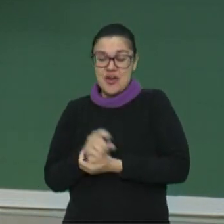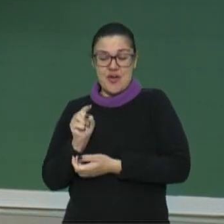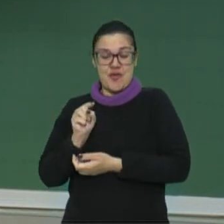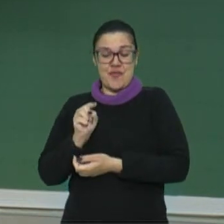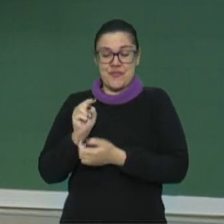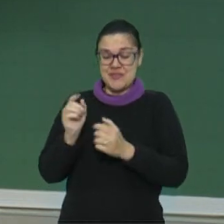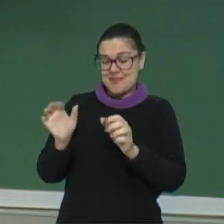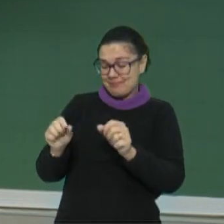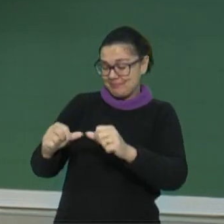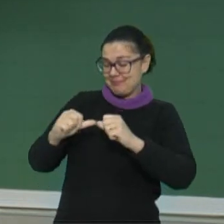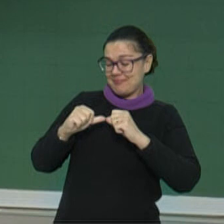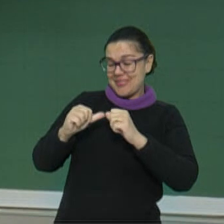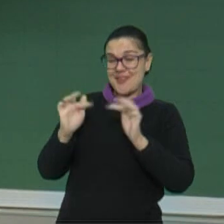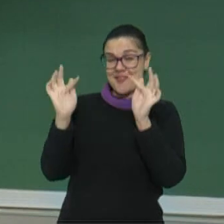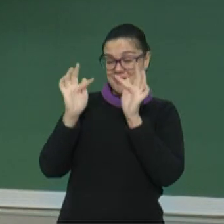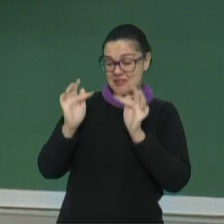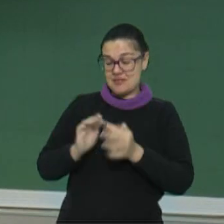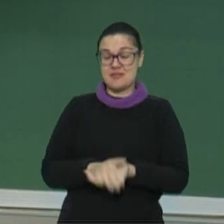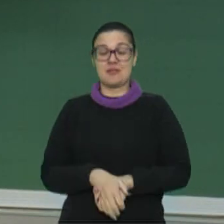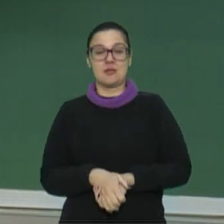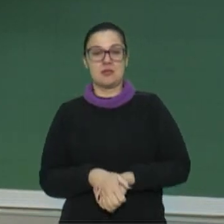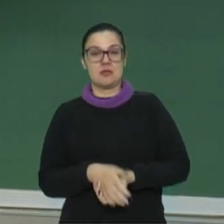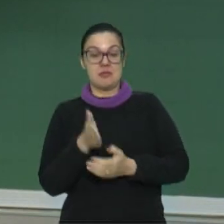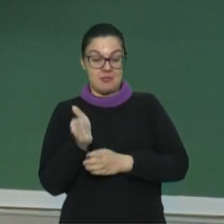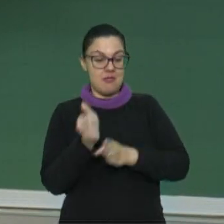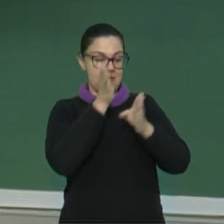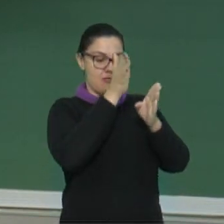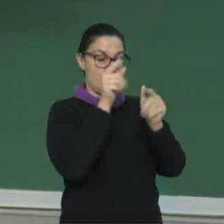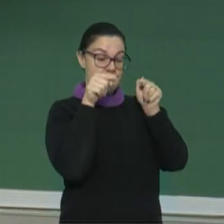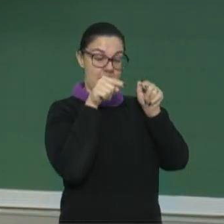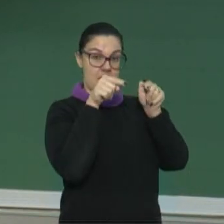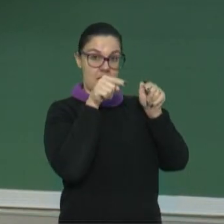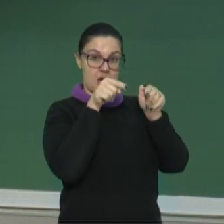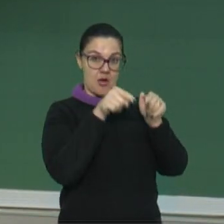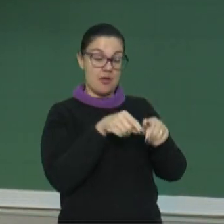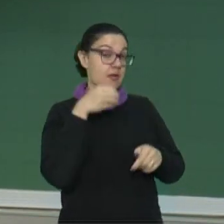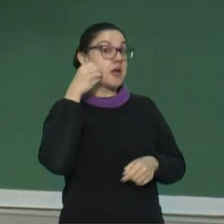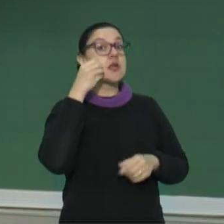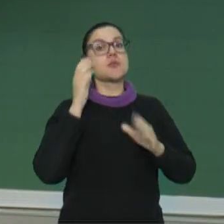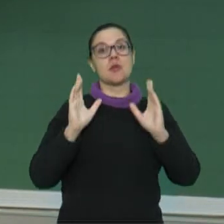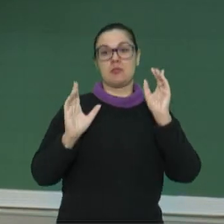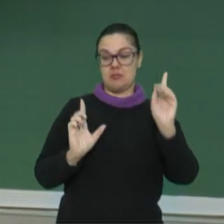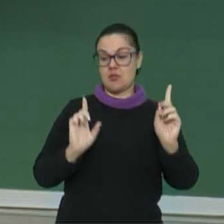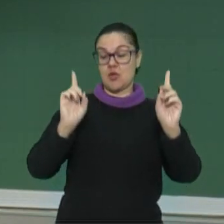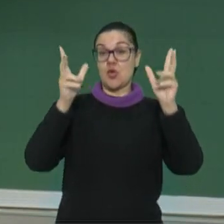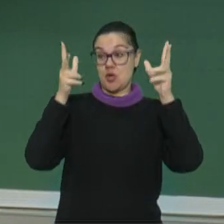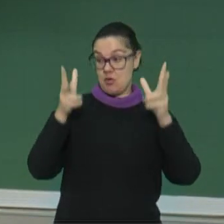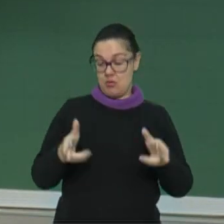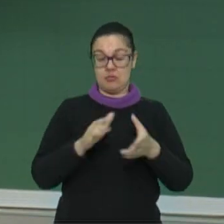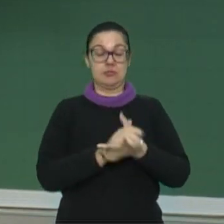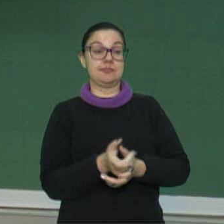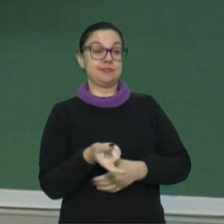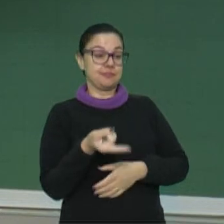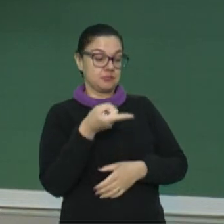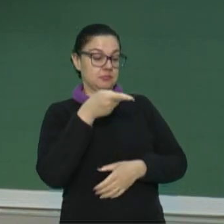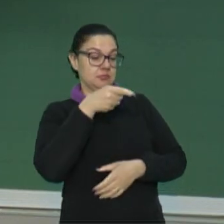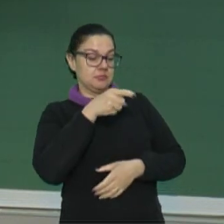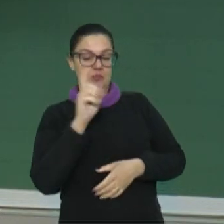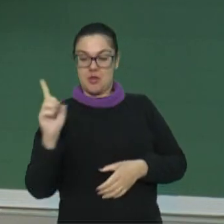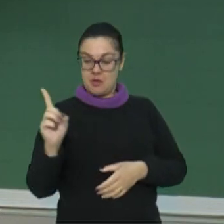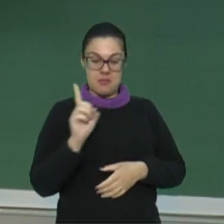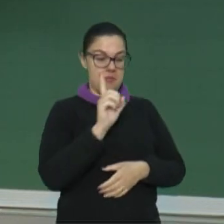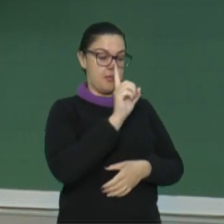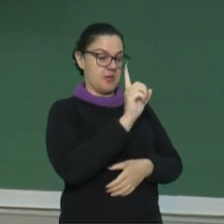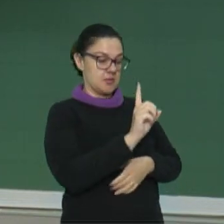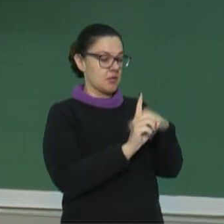me faz feliz, coisas bonitas. A outra era um experimento, então tinha que fazer exatamente isso. Os estudantes tinham que